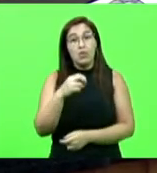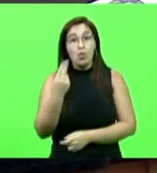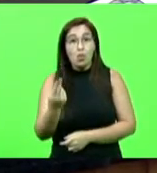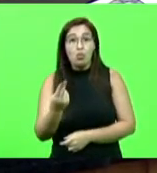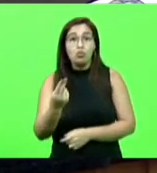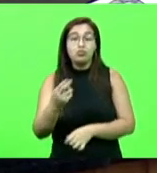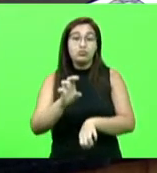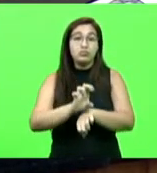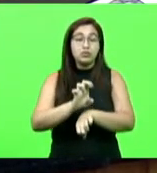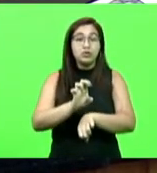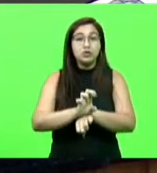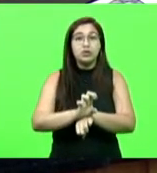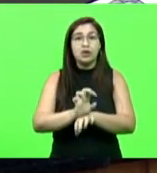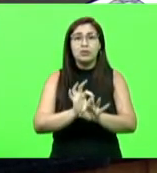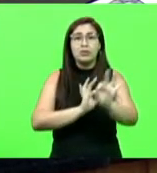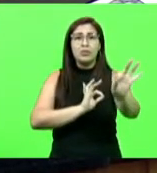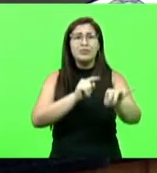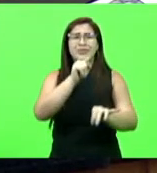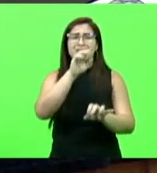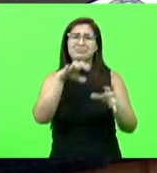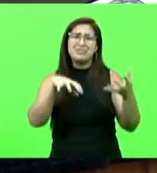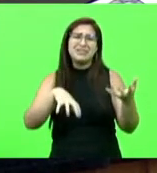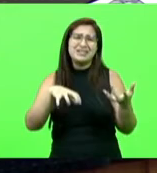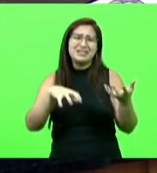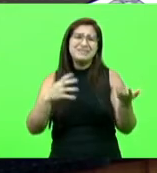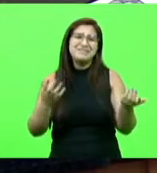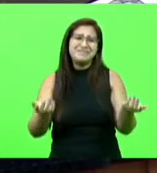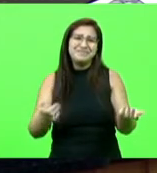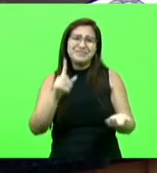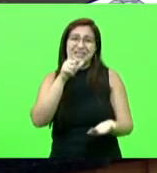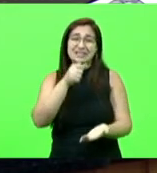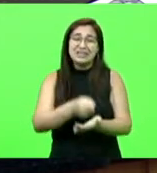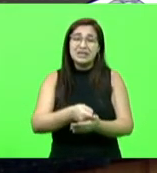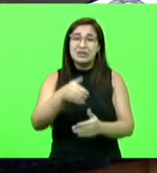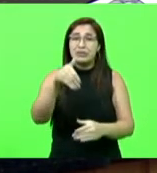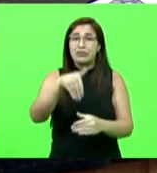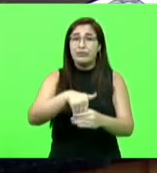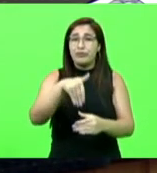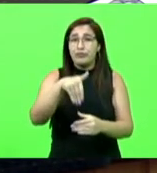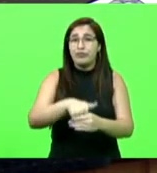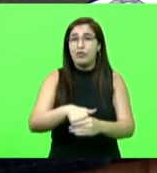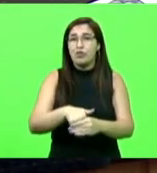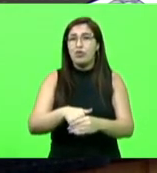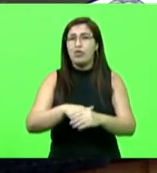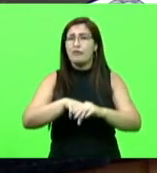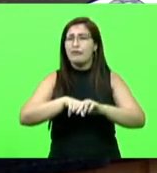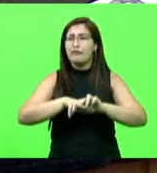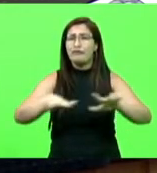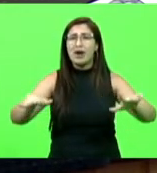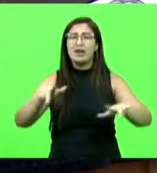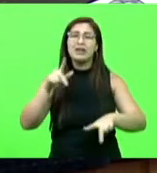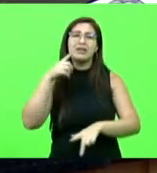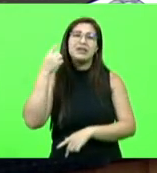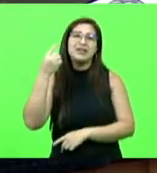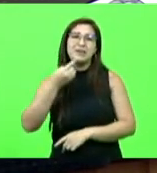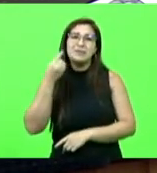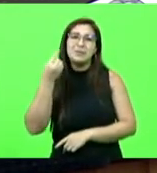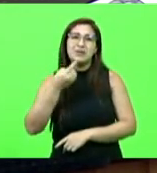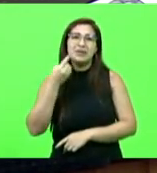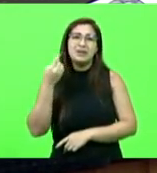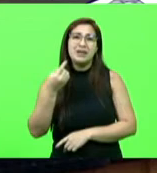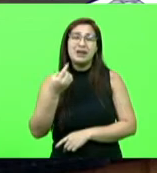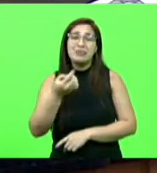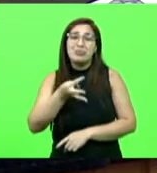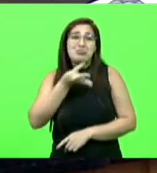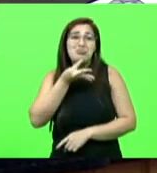está longe, em Brasília, sendo decidido e votado por centenas de deputados que podem nem conhecer o